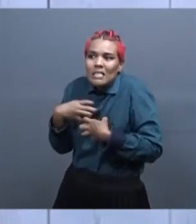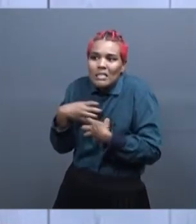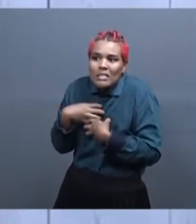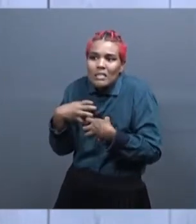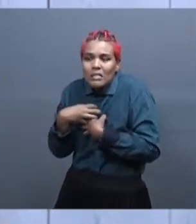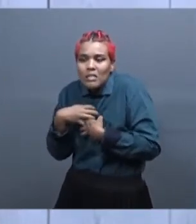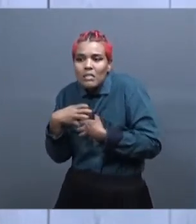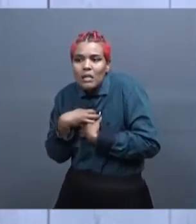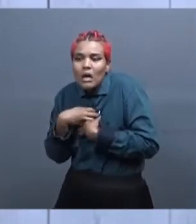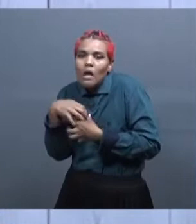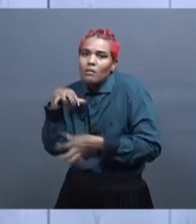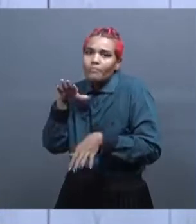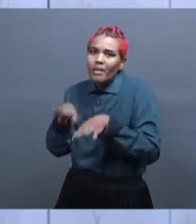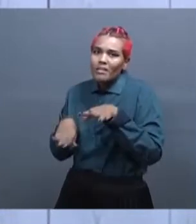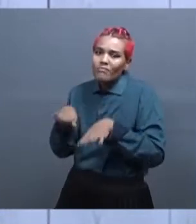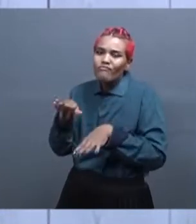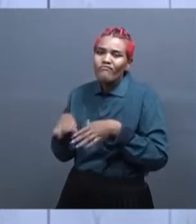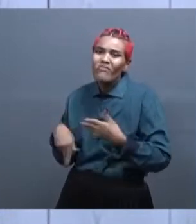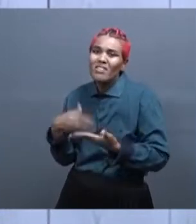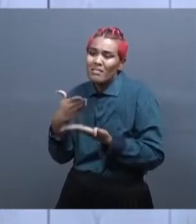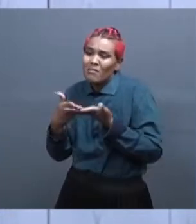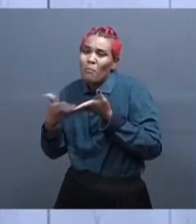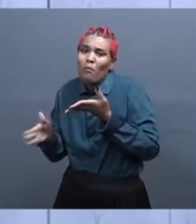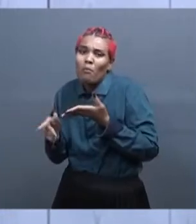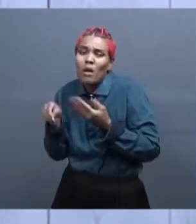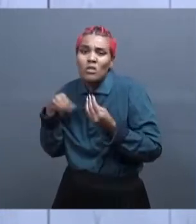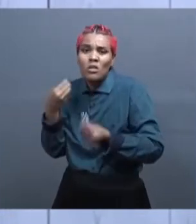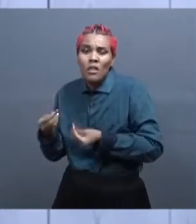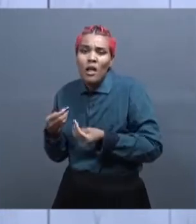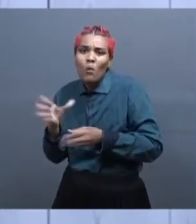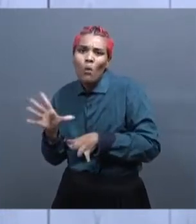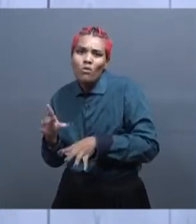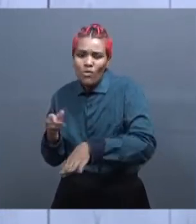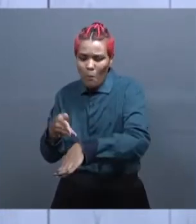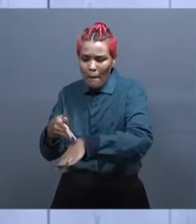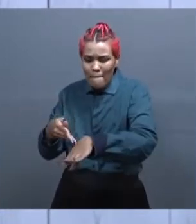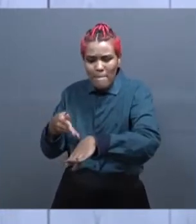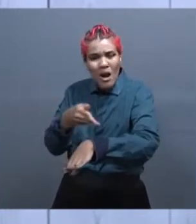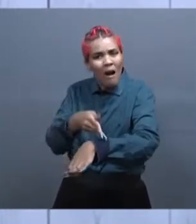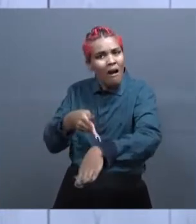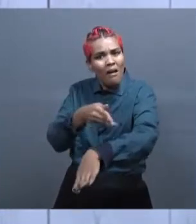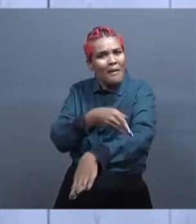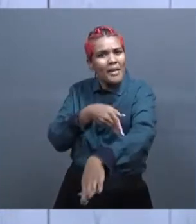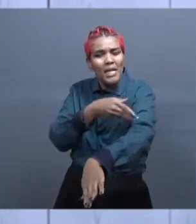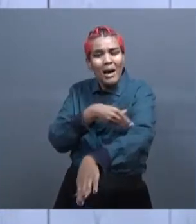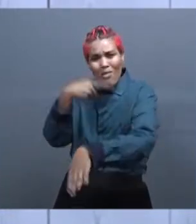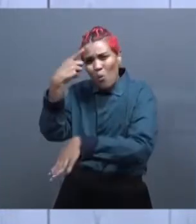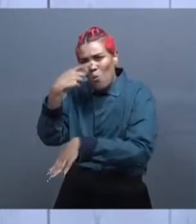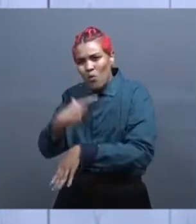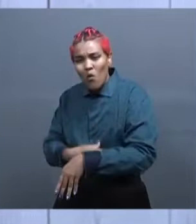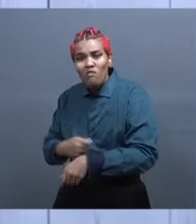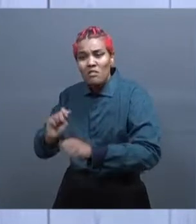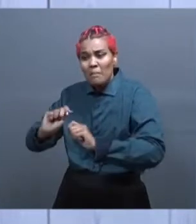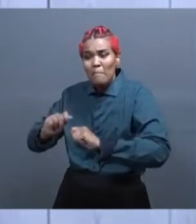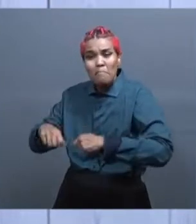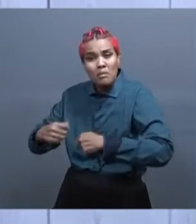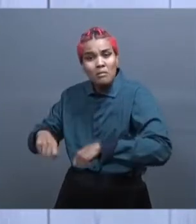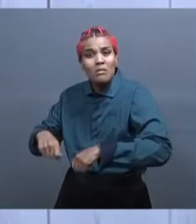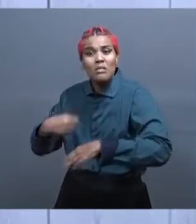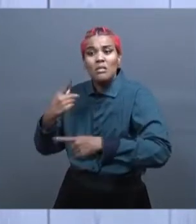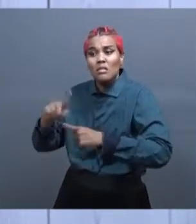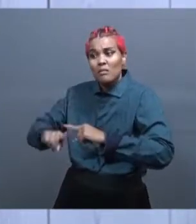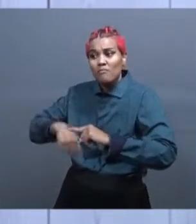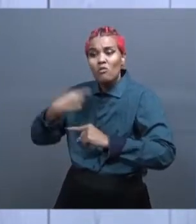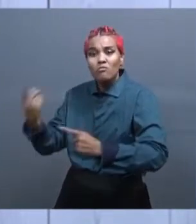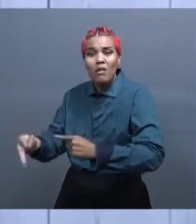às vezes se perde até a quando se tem uma cicatriz ou algo no corpo que precisa ser recife cadu ea tatuagem